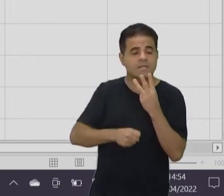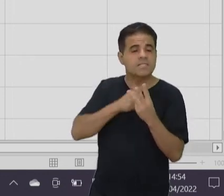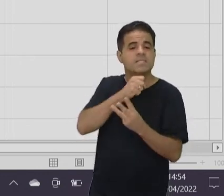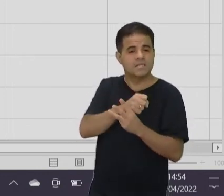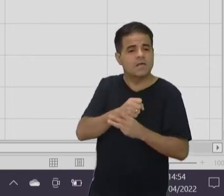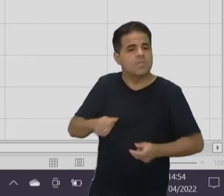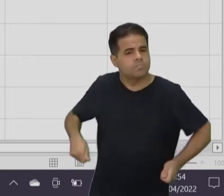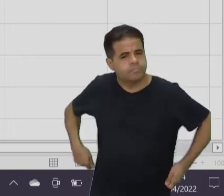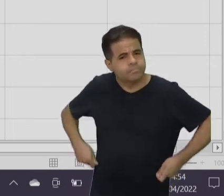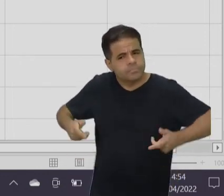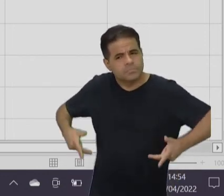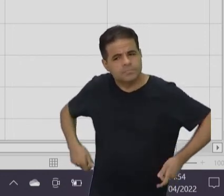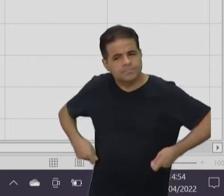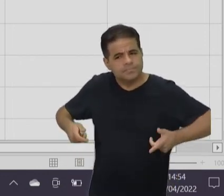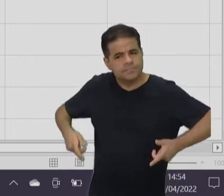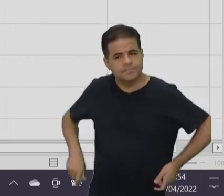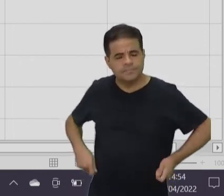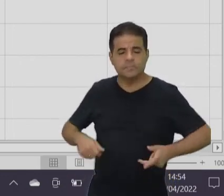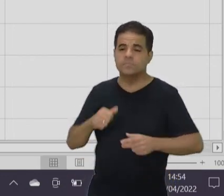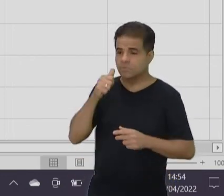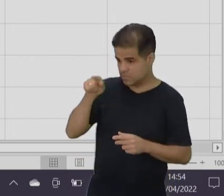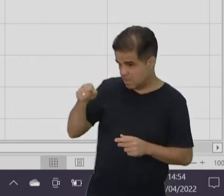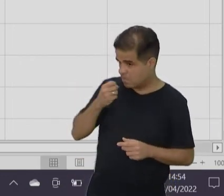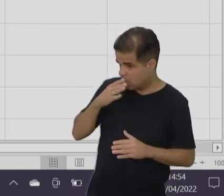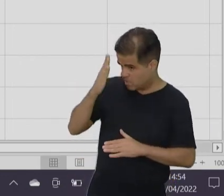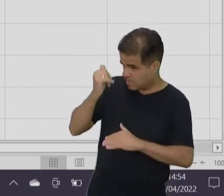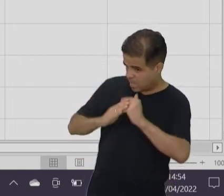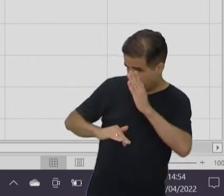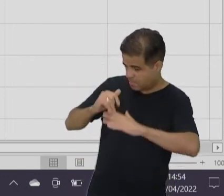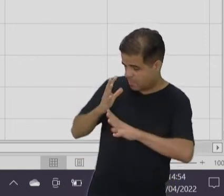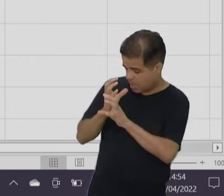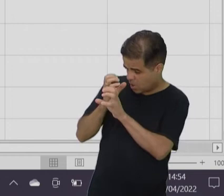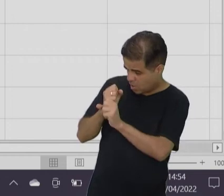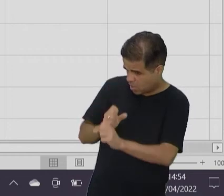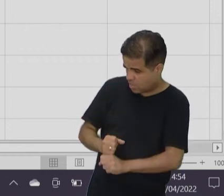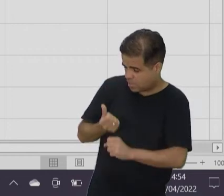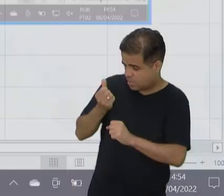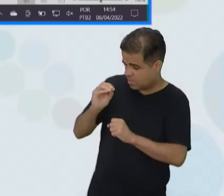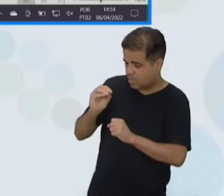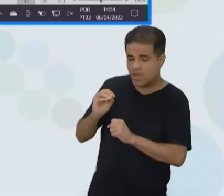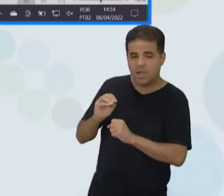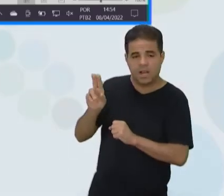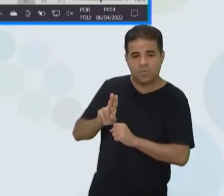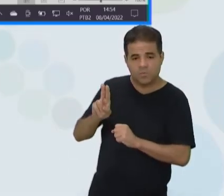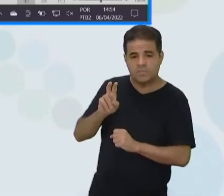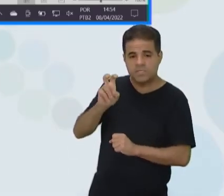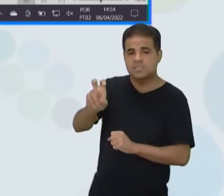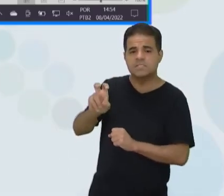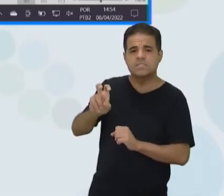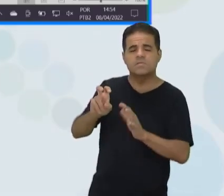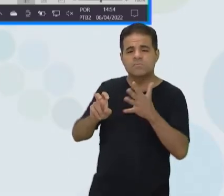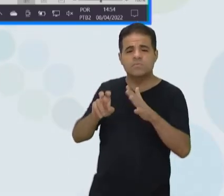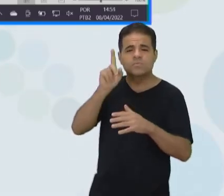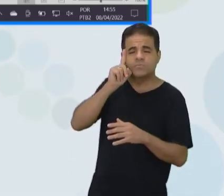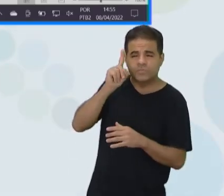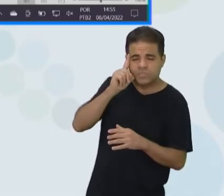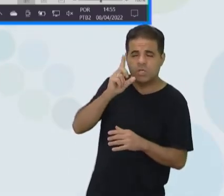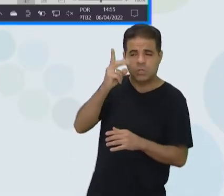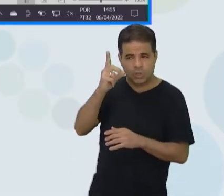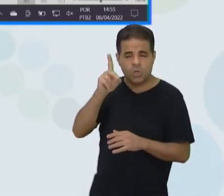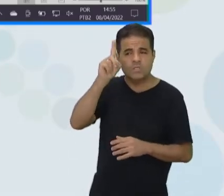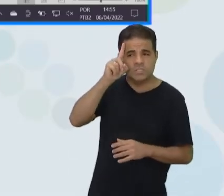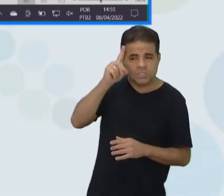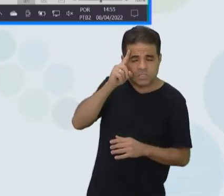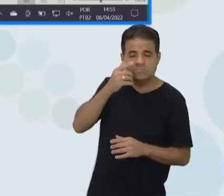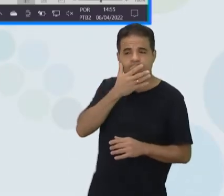são os gastos da Vai, filha da que você professora. faça a conta, porque você é boa de conta. Você tem 60 lá no pacote, ela usa umas 5 por dia, dão 12 dias, não é? 12